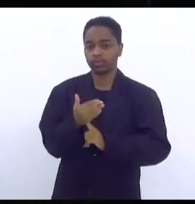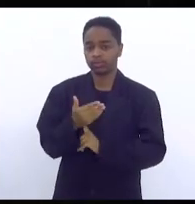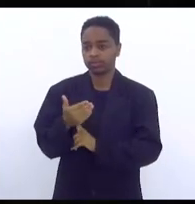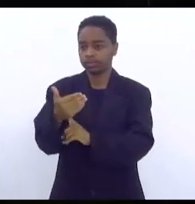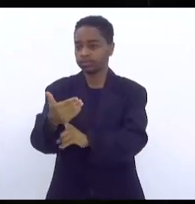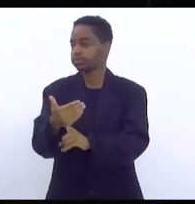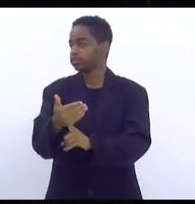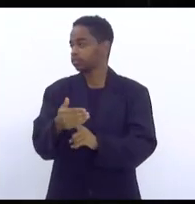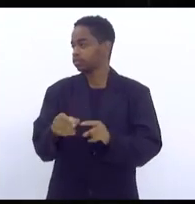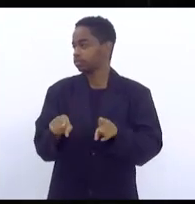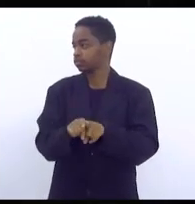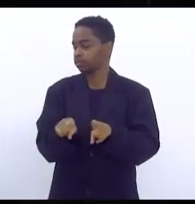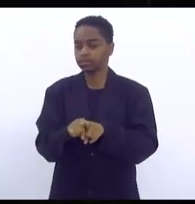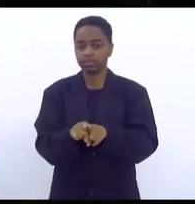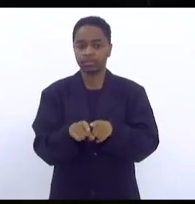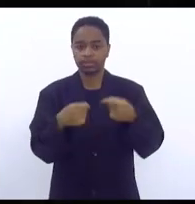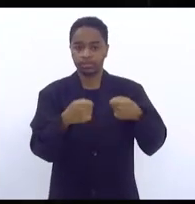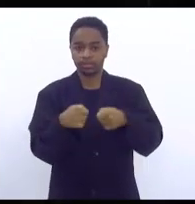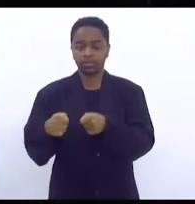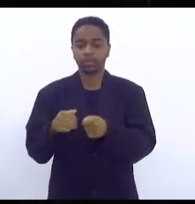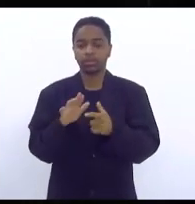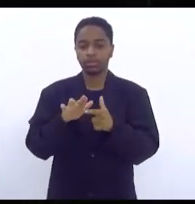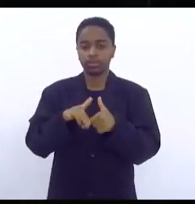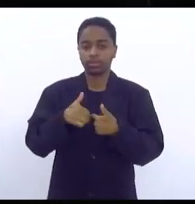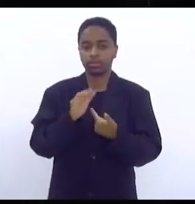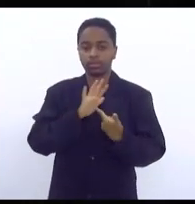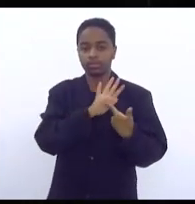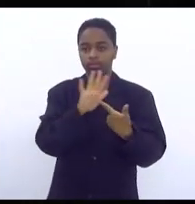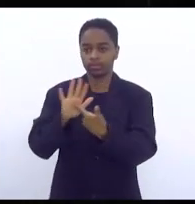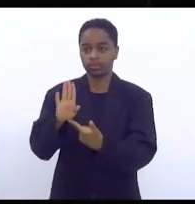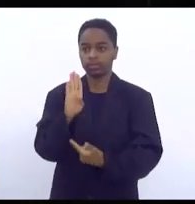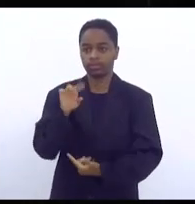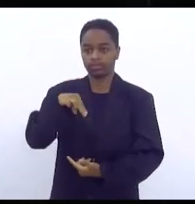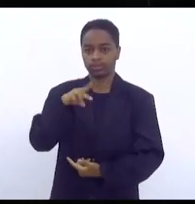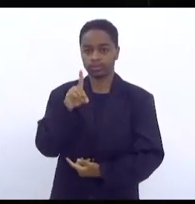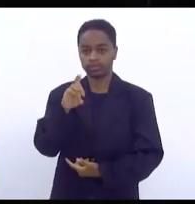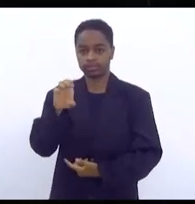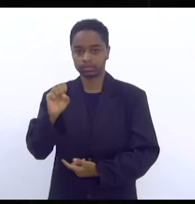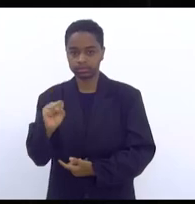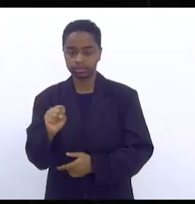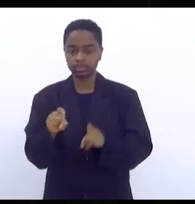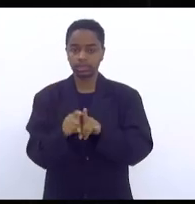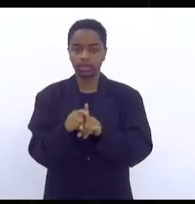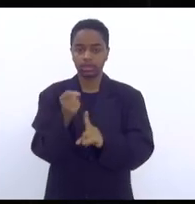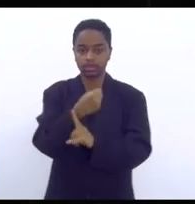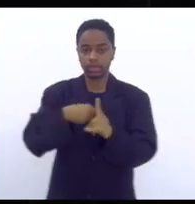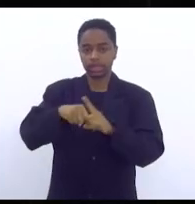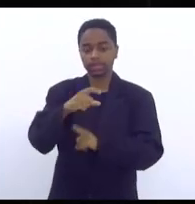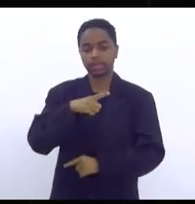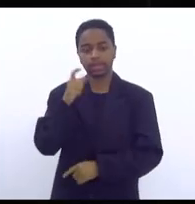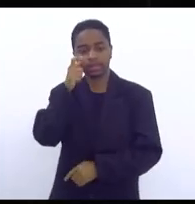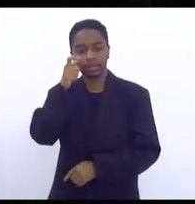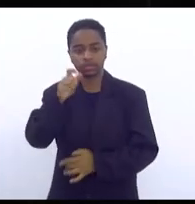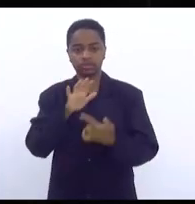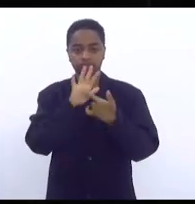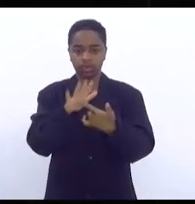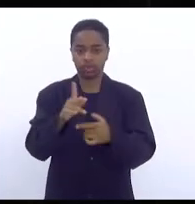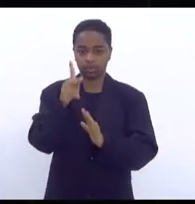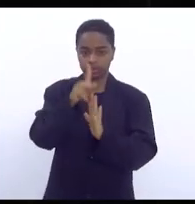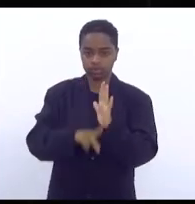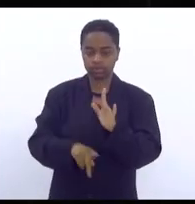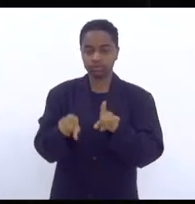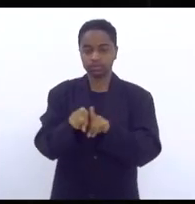fala me colocando à disposição do BNDS das concessionárias e das autoridades que t o interesse para apresentar esse projeto E